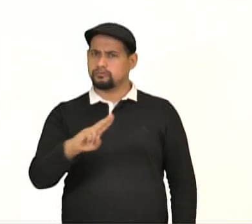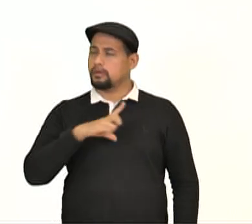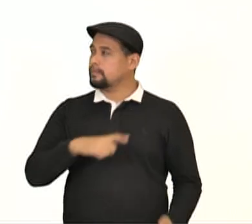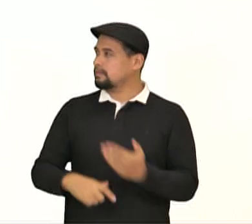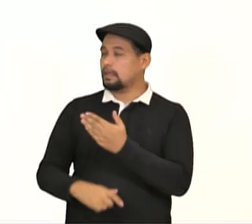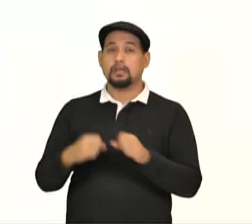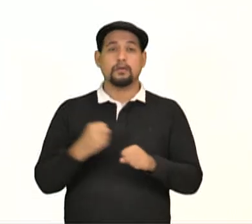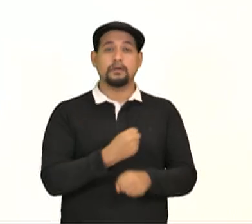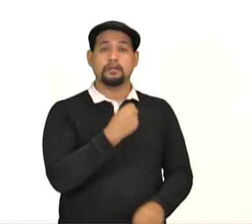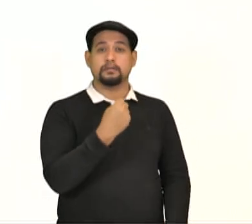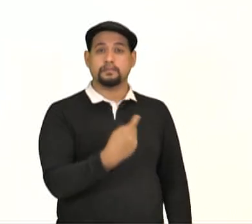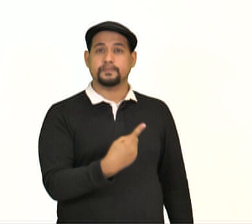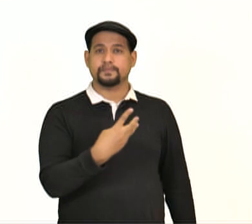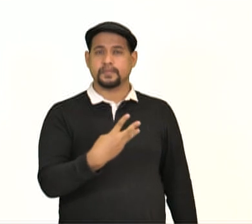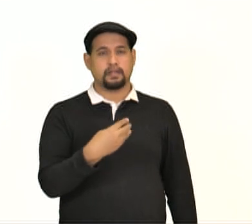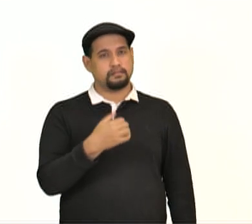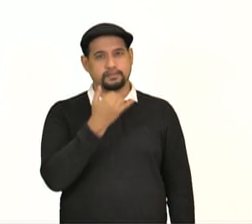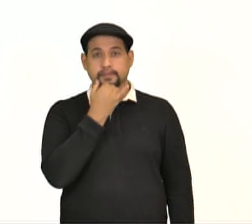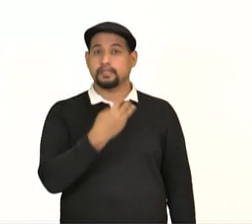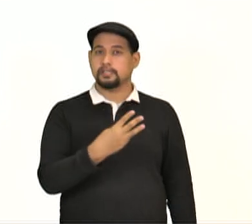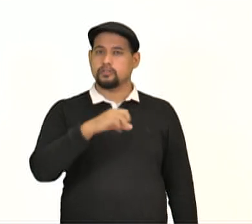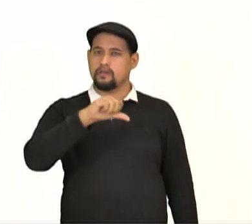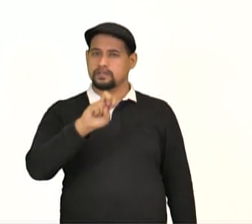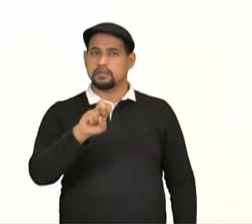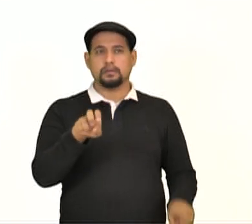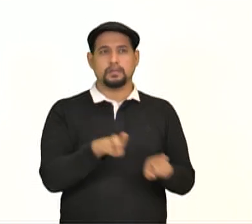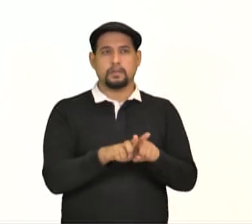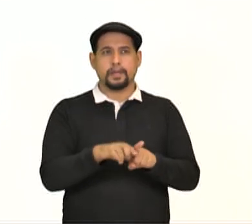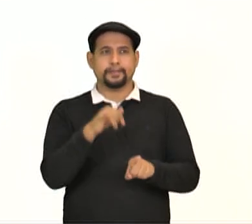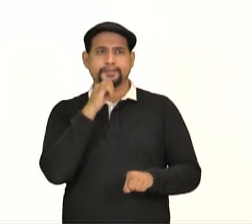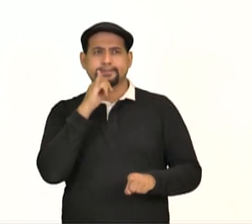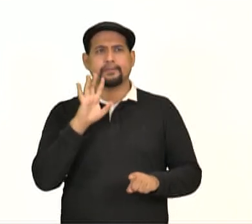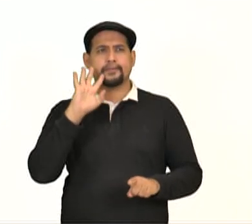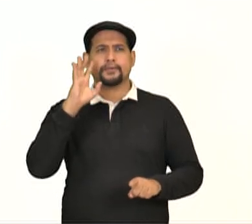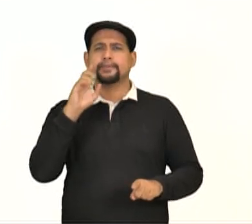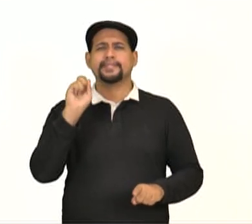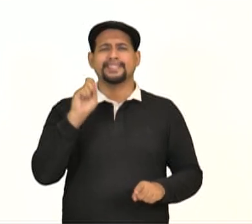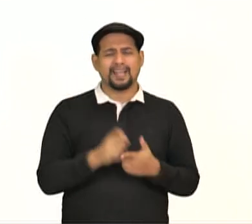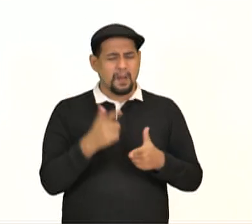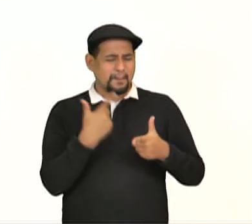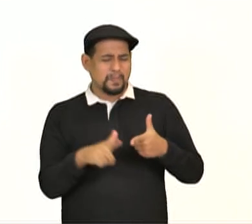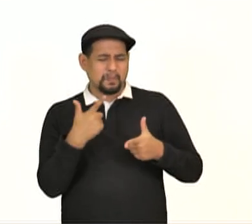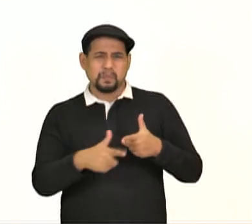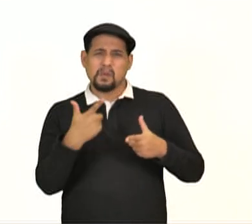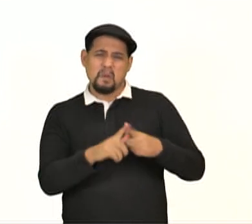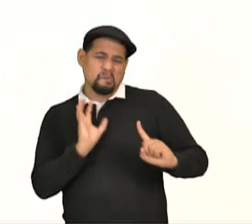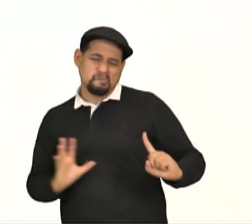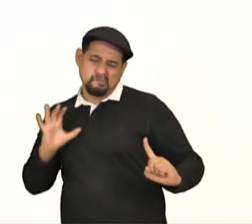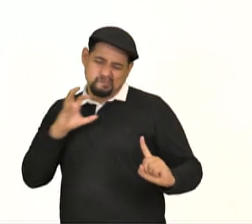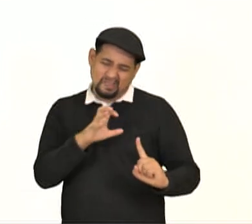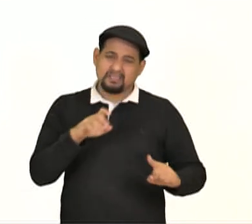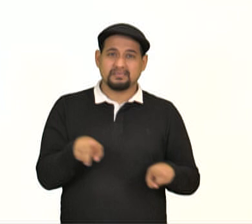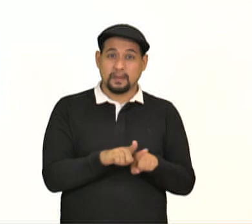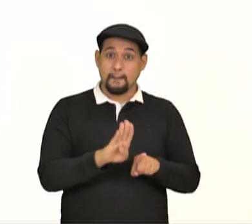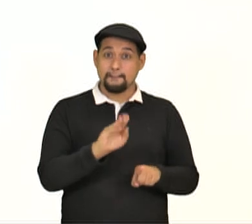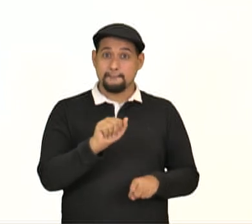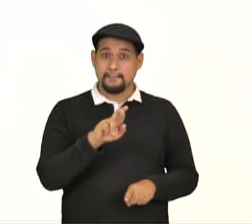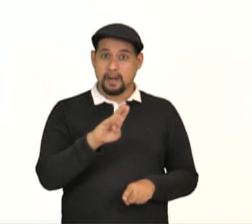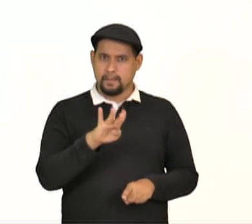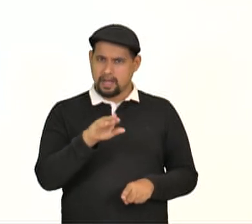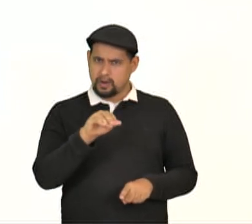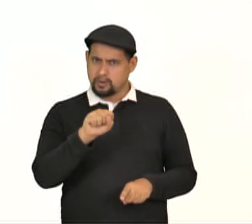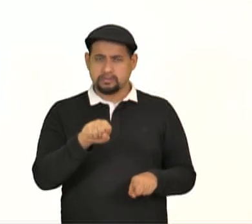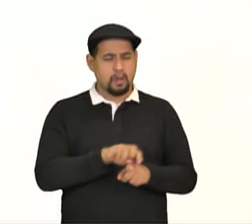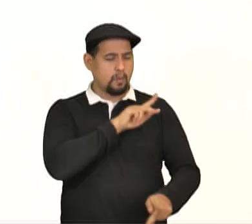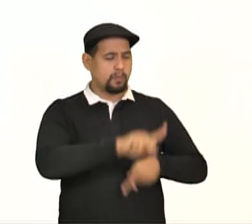ano de 395. O lado ocidental estava sofrendo com constantes invasões dos bárbaros, assim chamados pelos romanos,